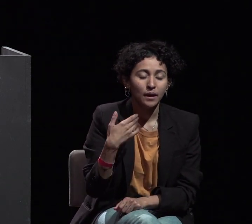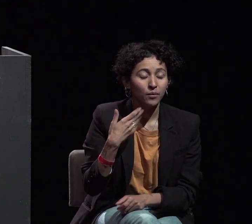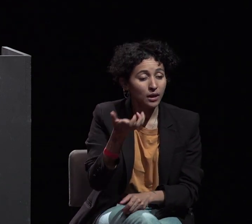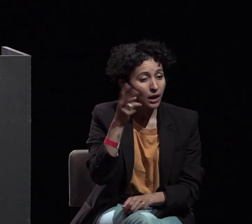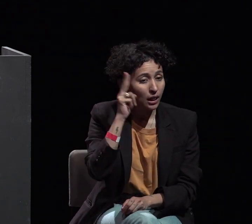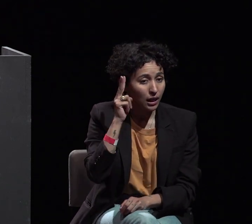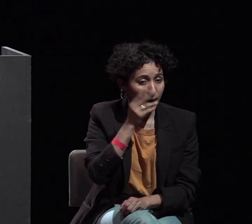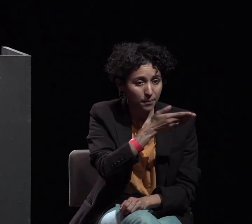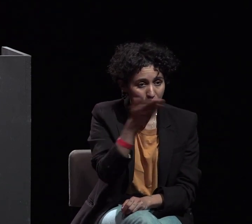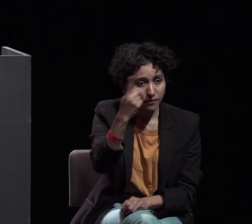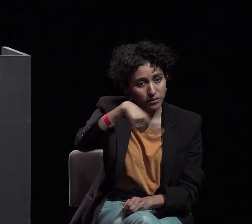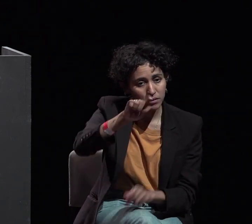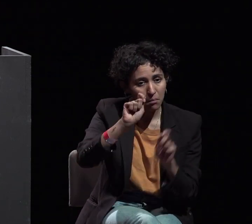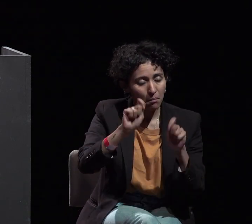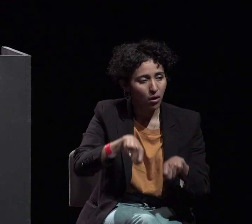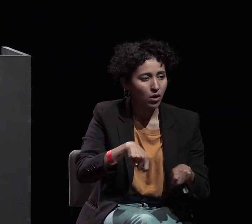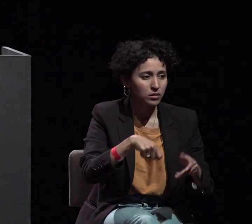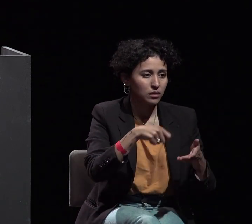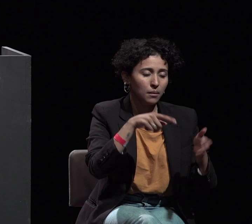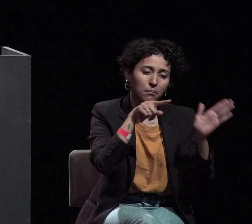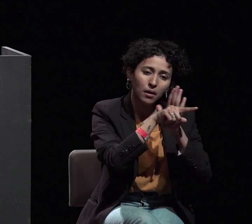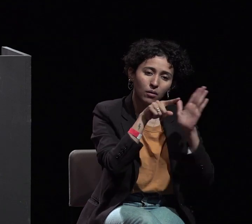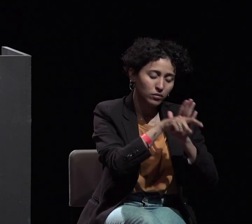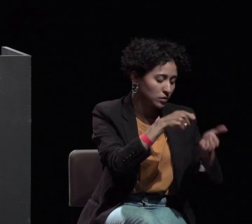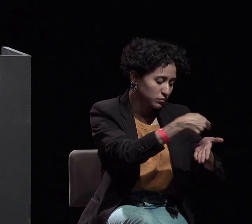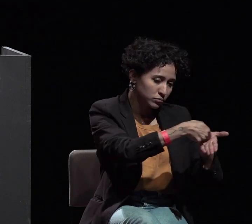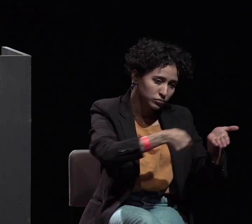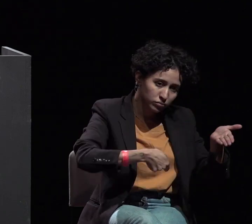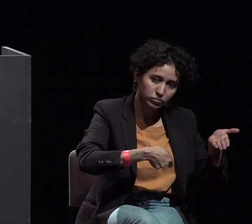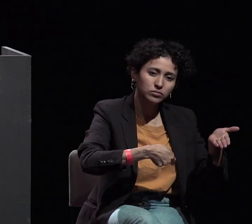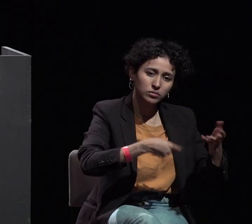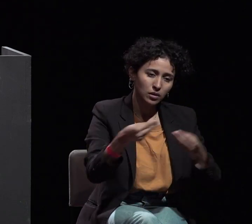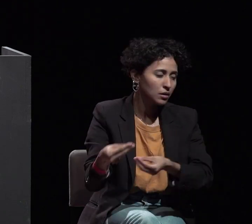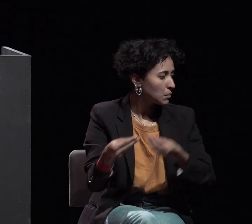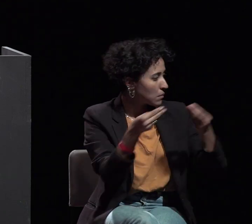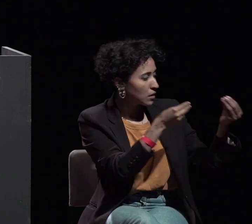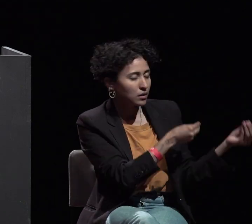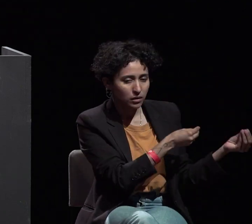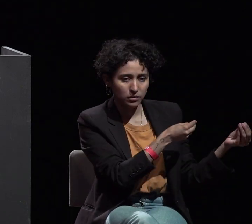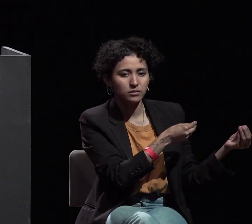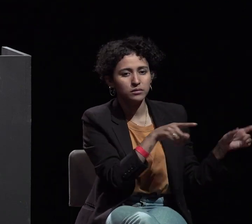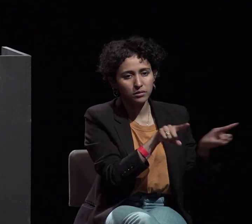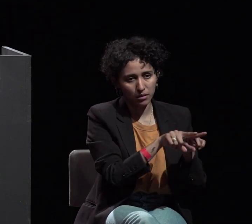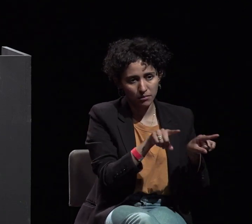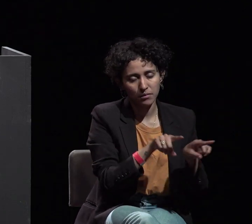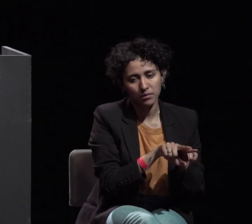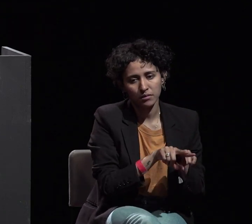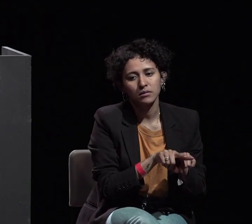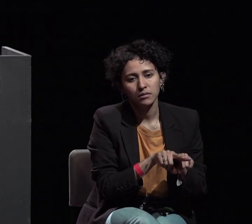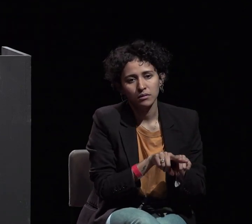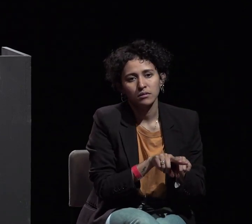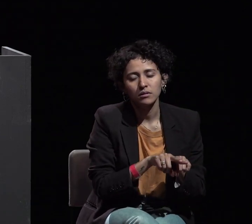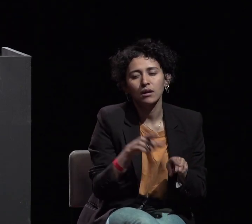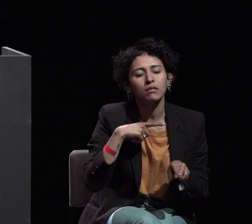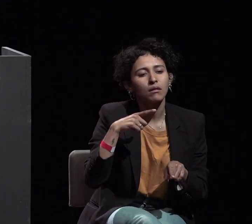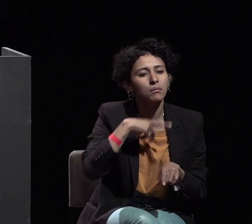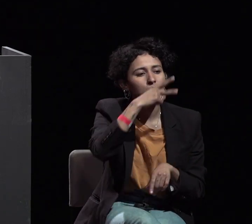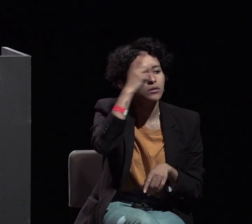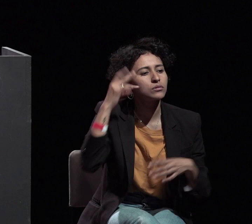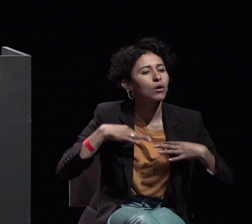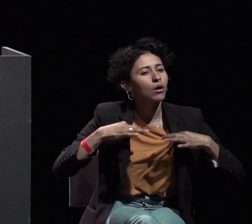lembrá-los de escrever as perguntas para a comunicadora, depois e entregar para as pessoas que estão em volta do